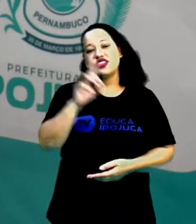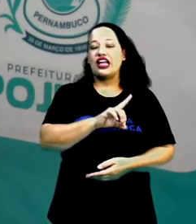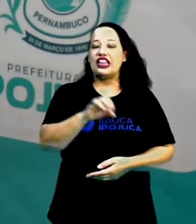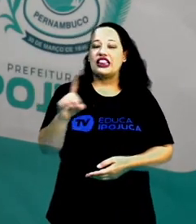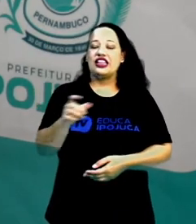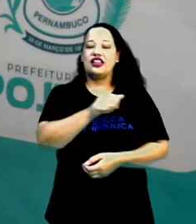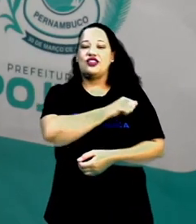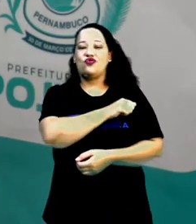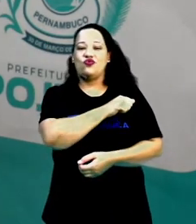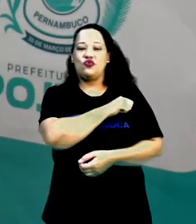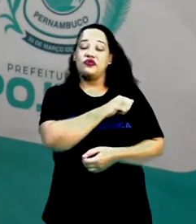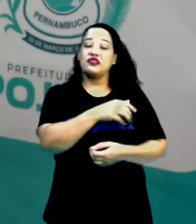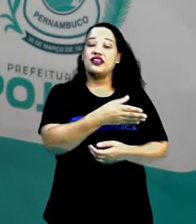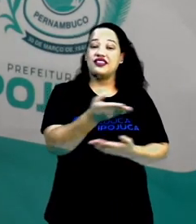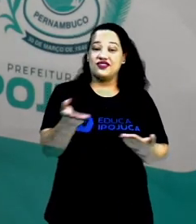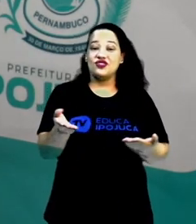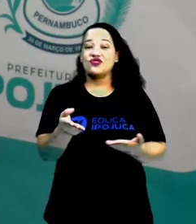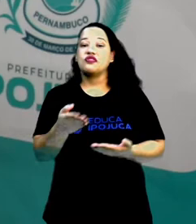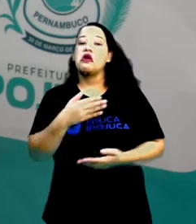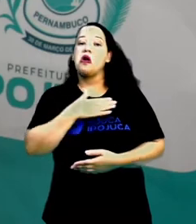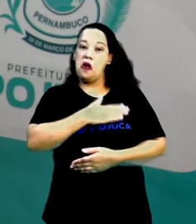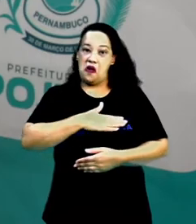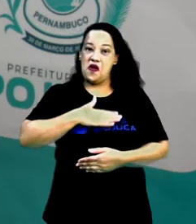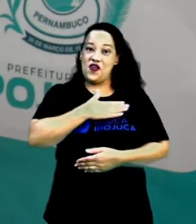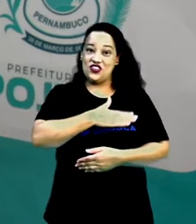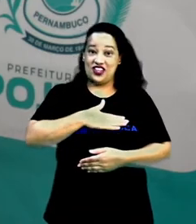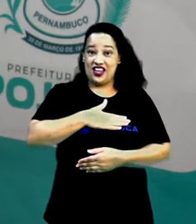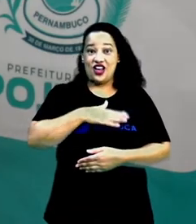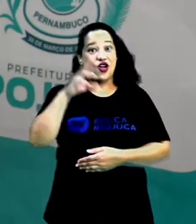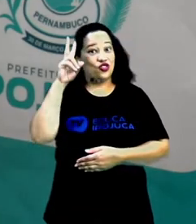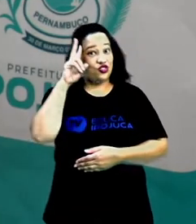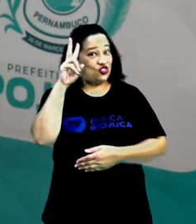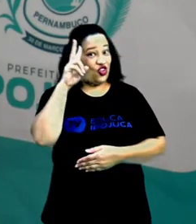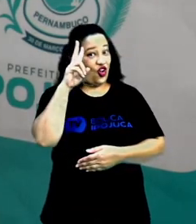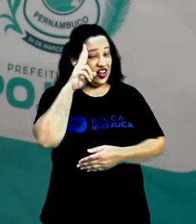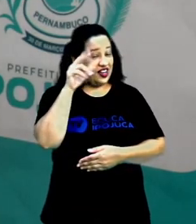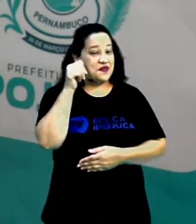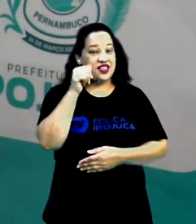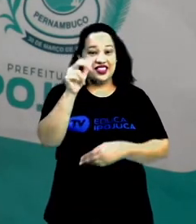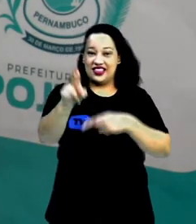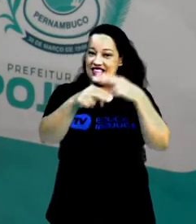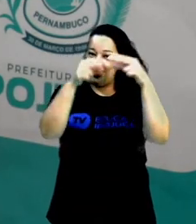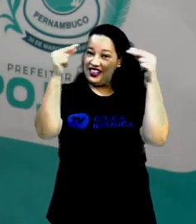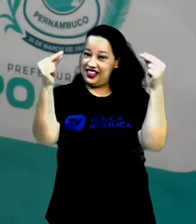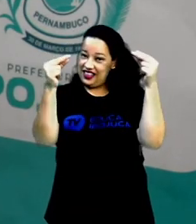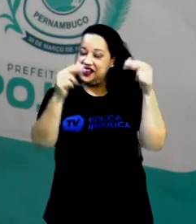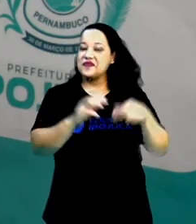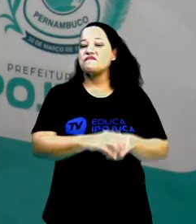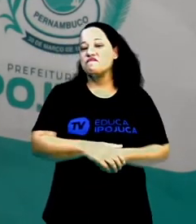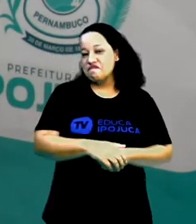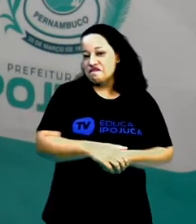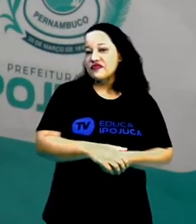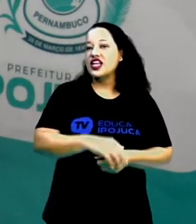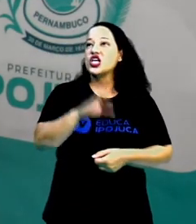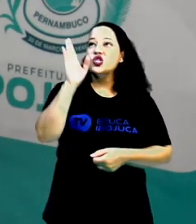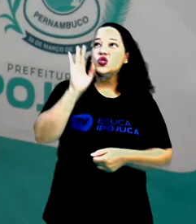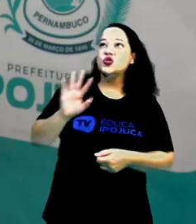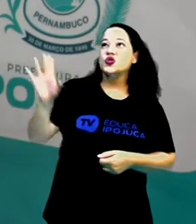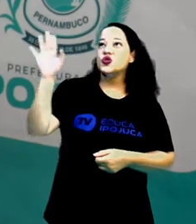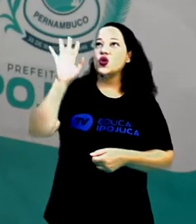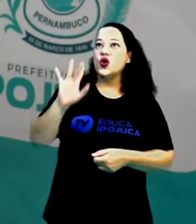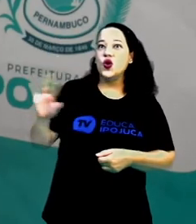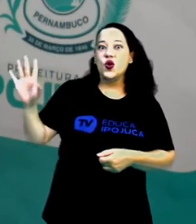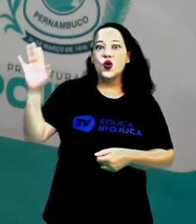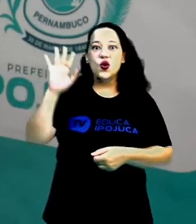aí, meus amores, vocês gostaram da historinha de Clara, que sonhou,